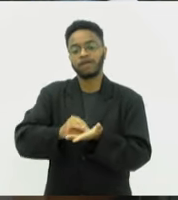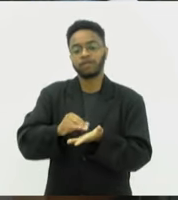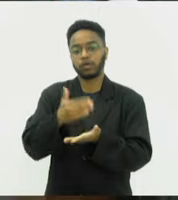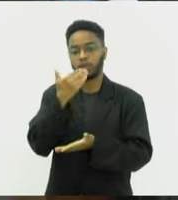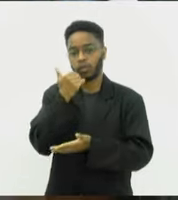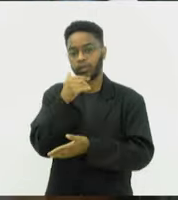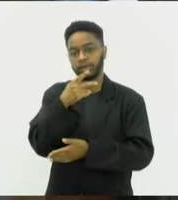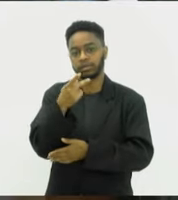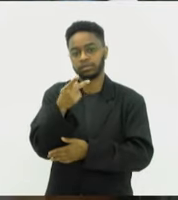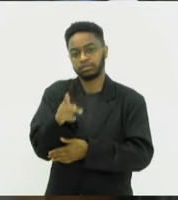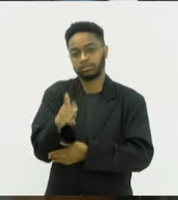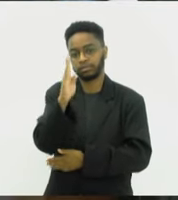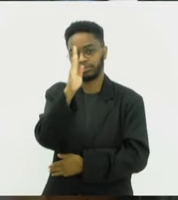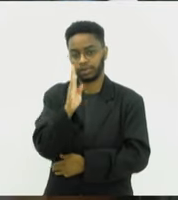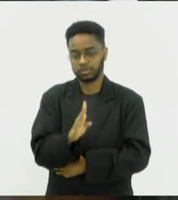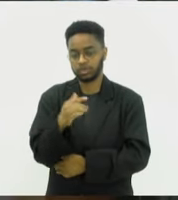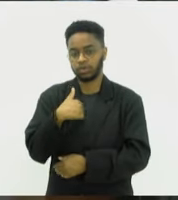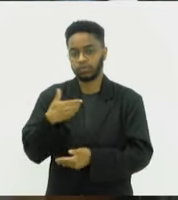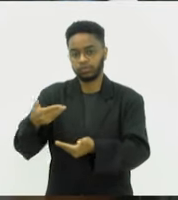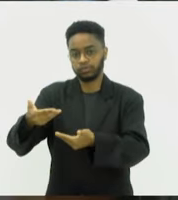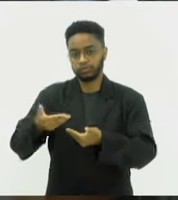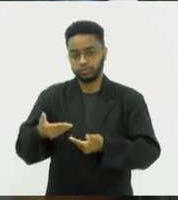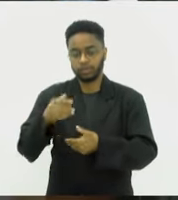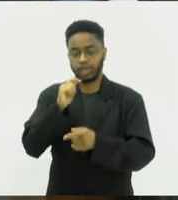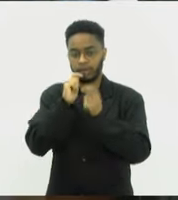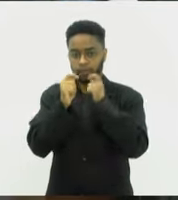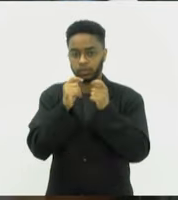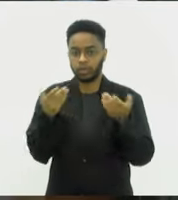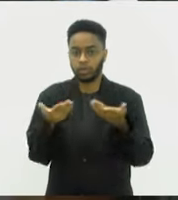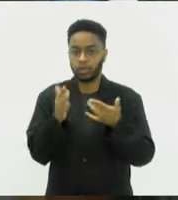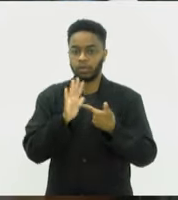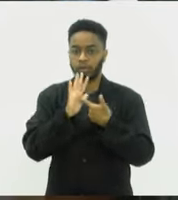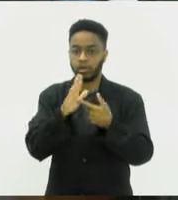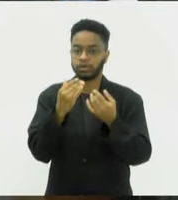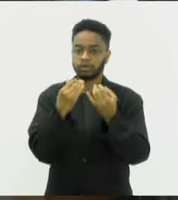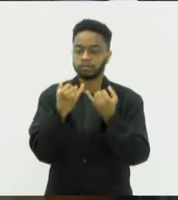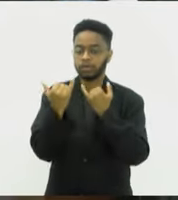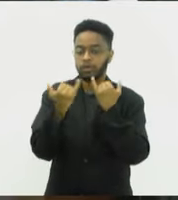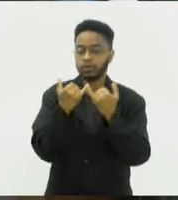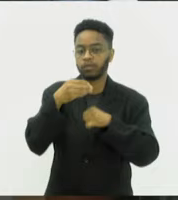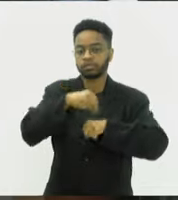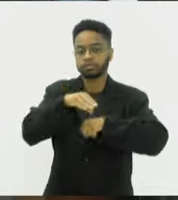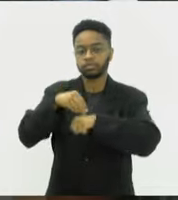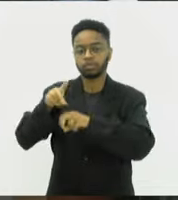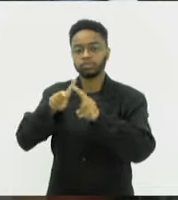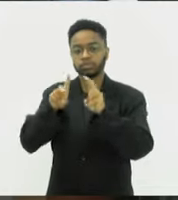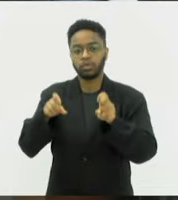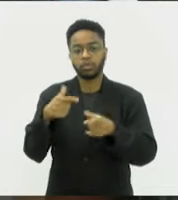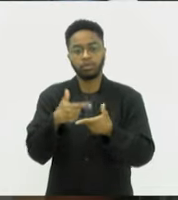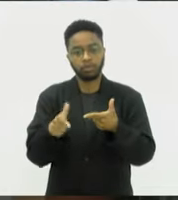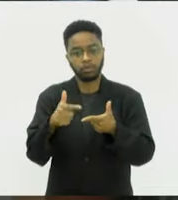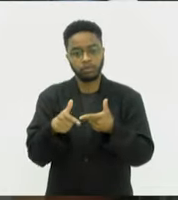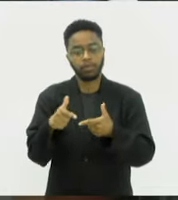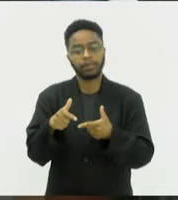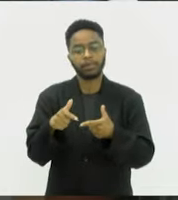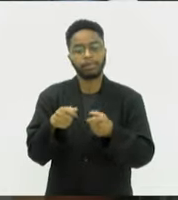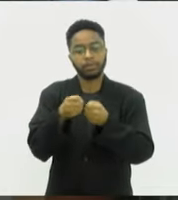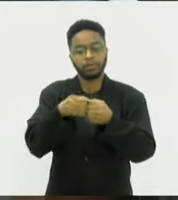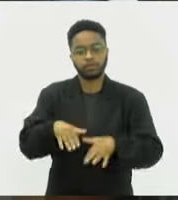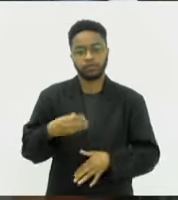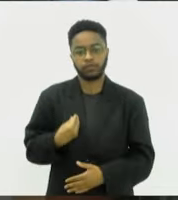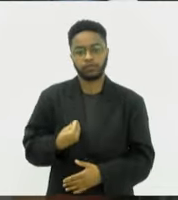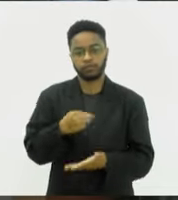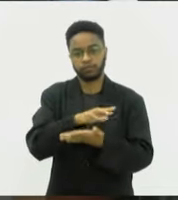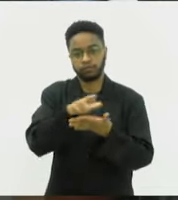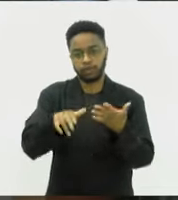país. Eu vou chamar o repórter Paulo Vitor Viviani, que vai trazer mais informações sobre esse problema que afeta tantos brasileiros. Bom